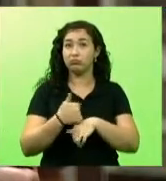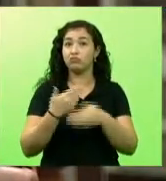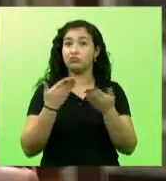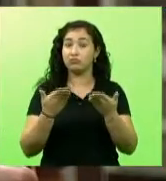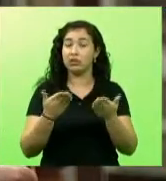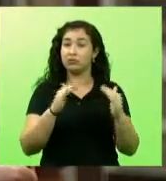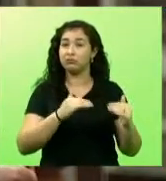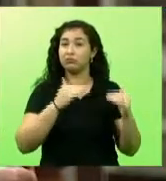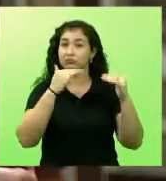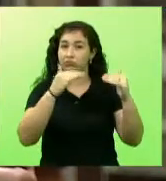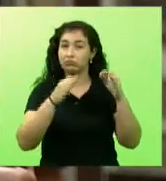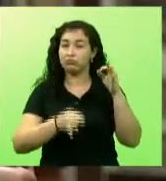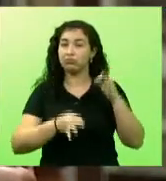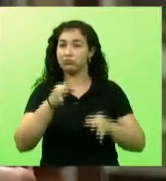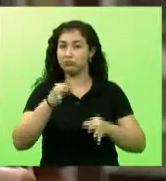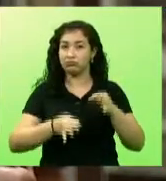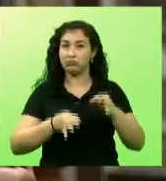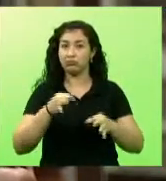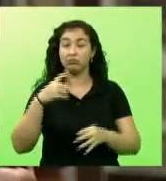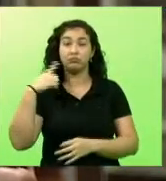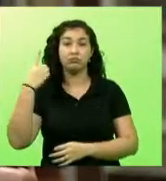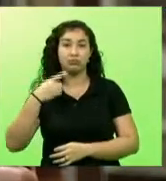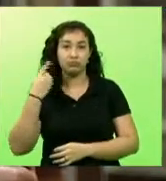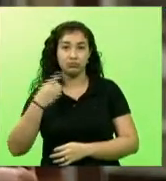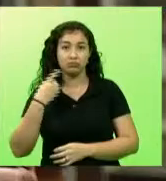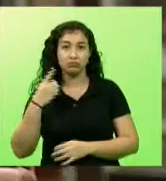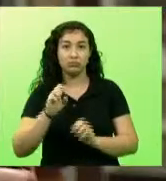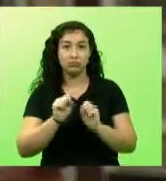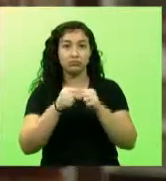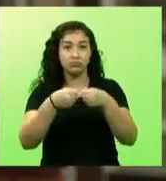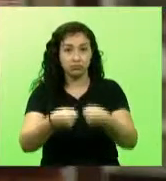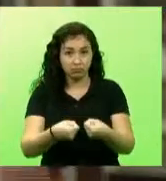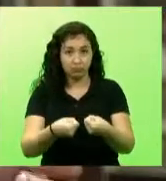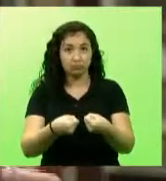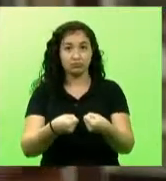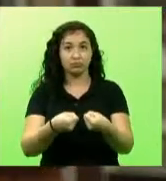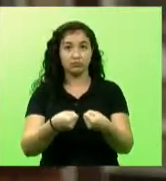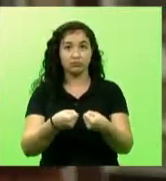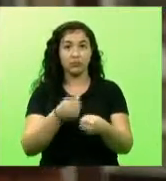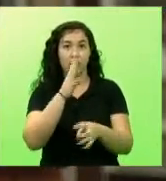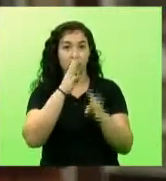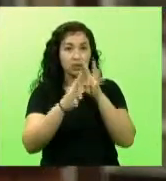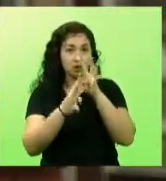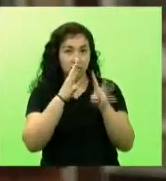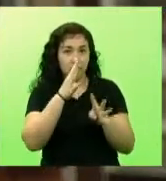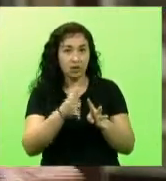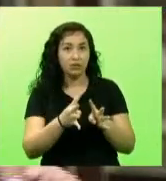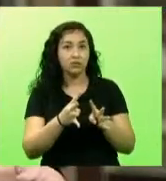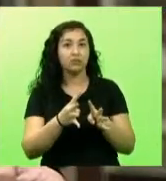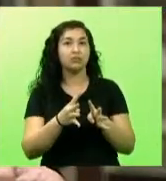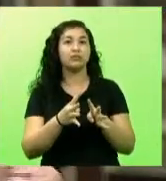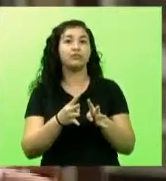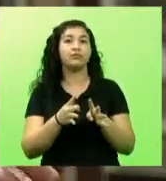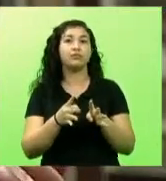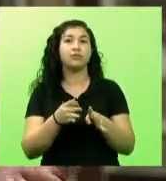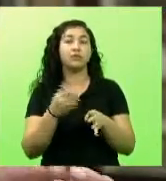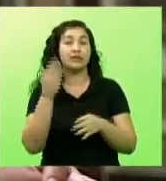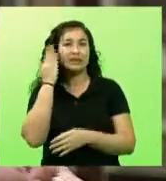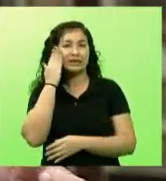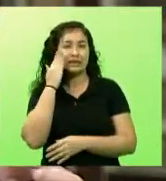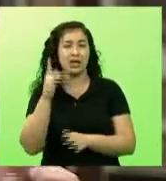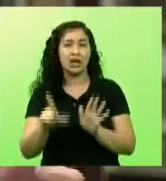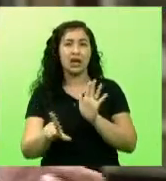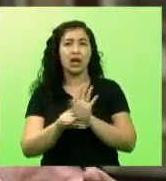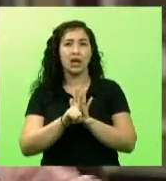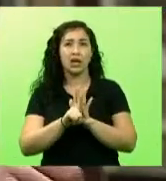senhores desembargadores, senhores advogados de defesa, acusação. Eu sei que as leis